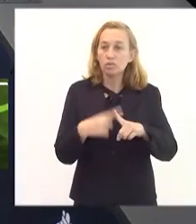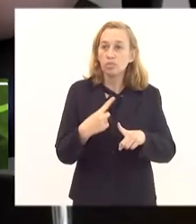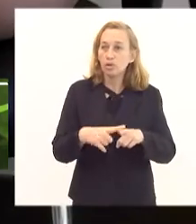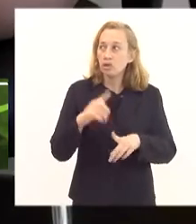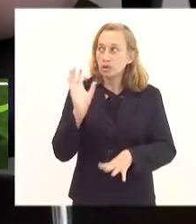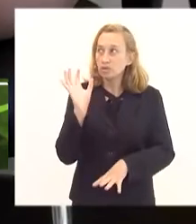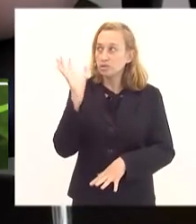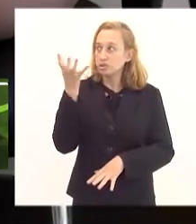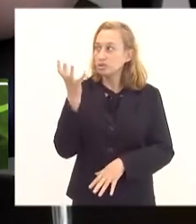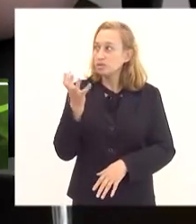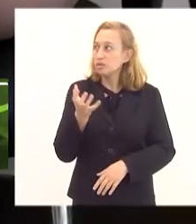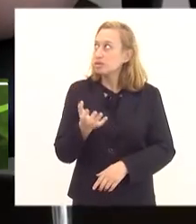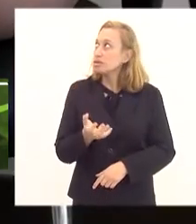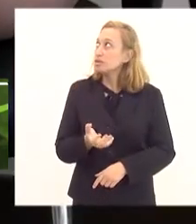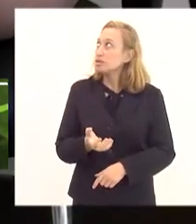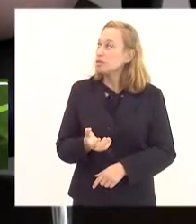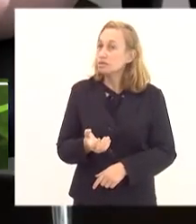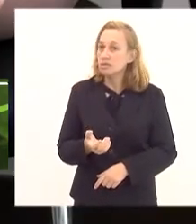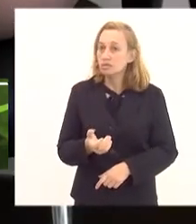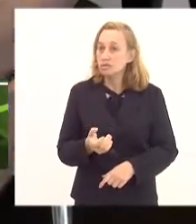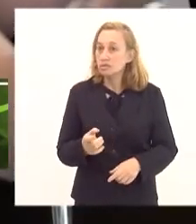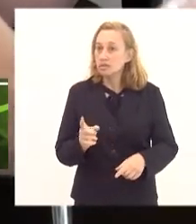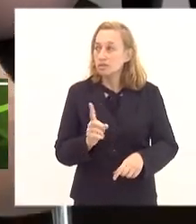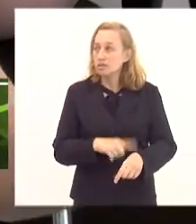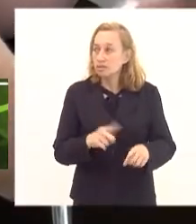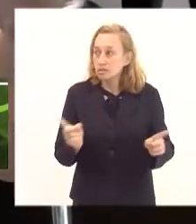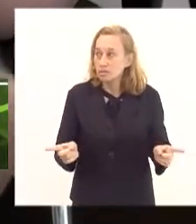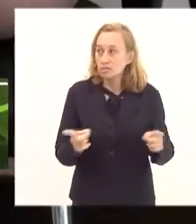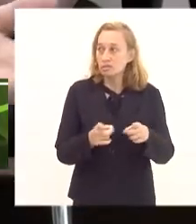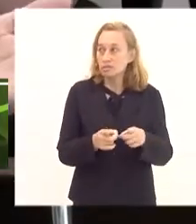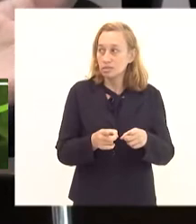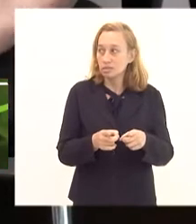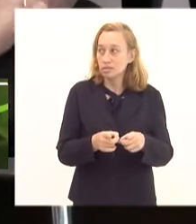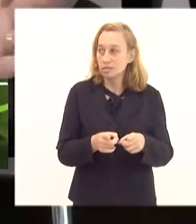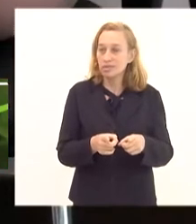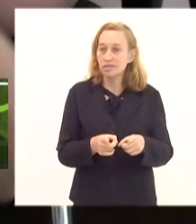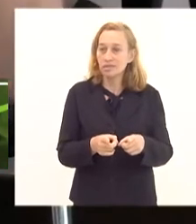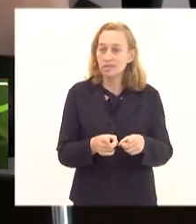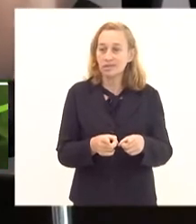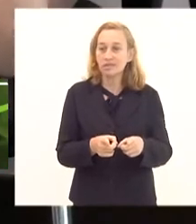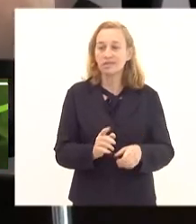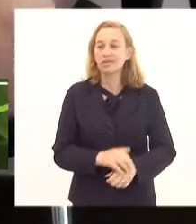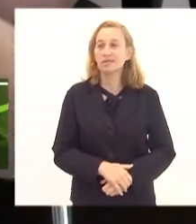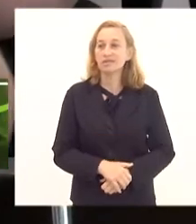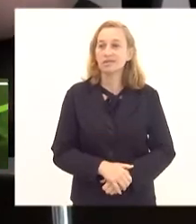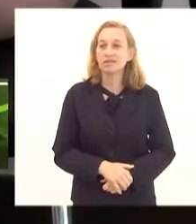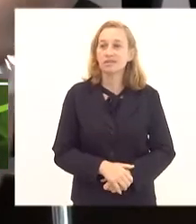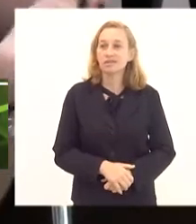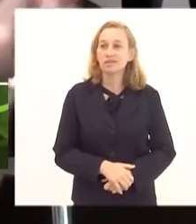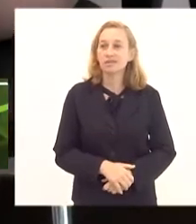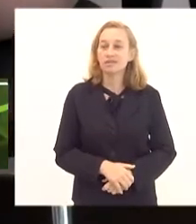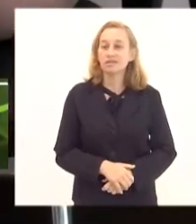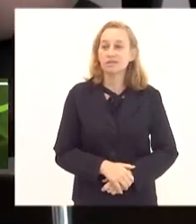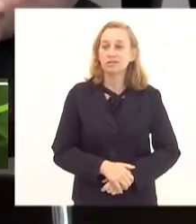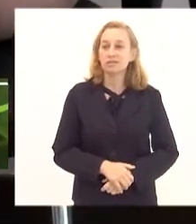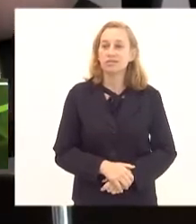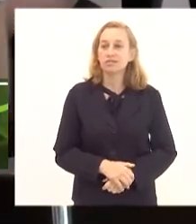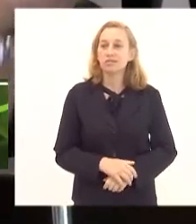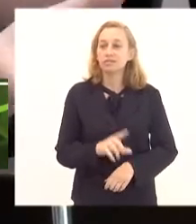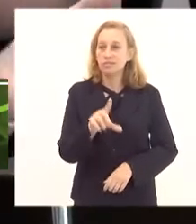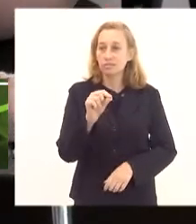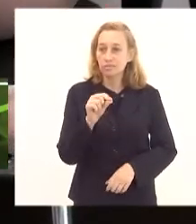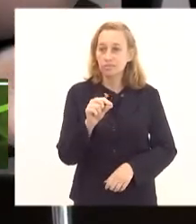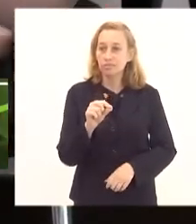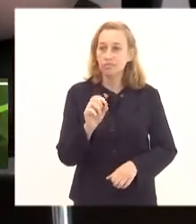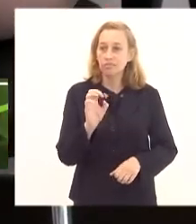solução a curto prazo para atender a questão da tomada d'água. Então, foi a solução adotada tecnicamente, a melhor